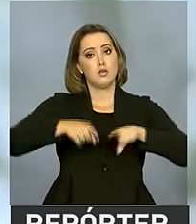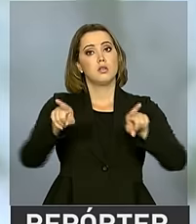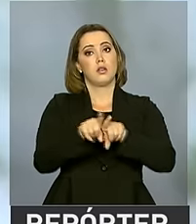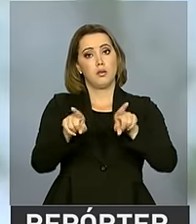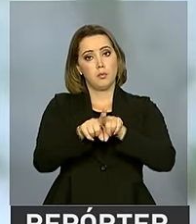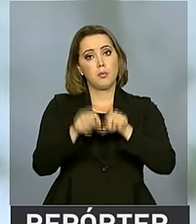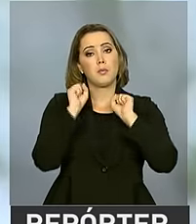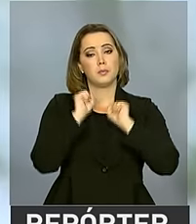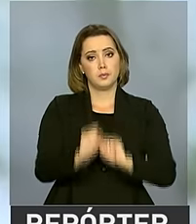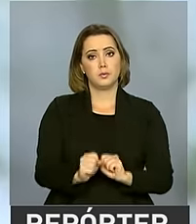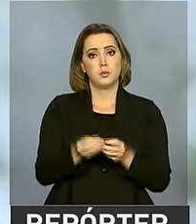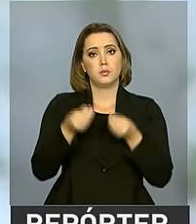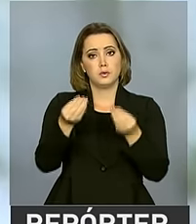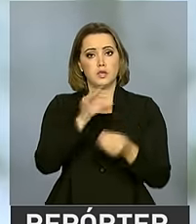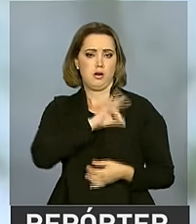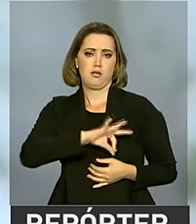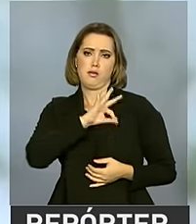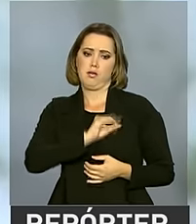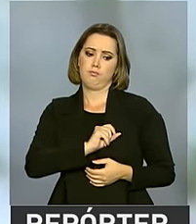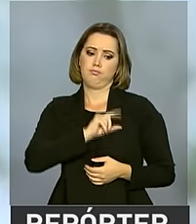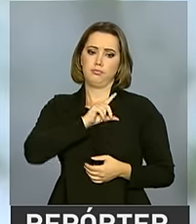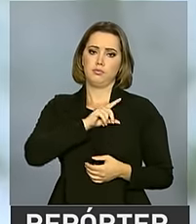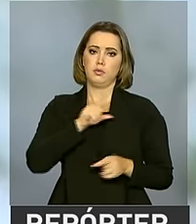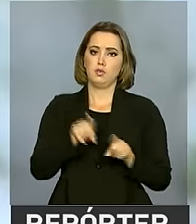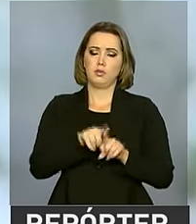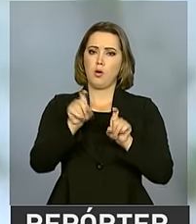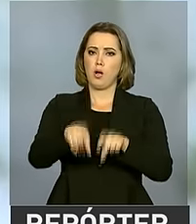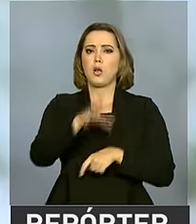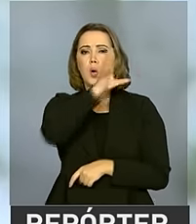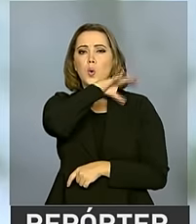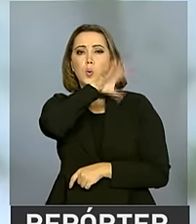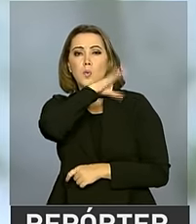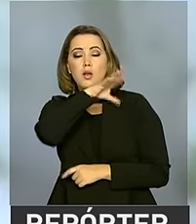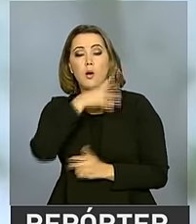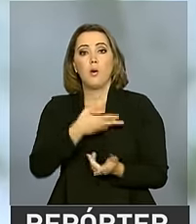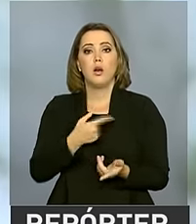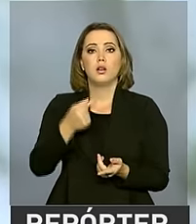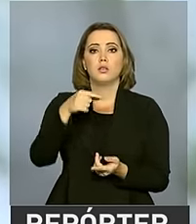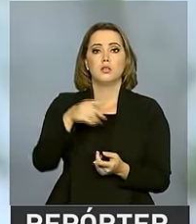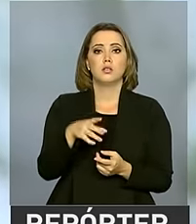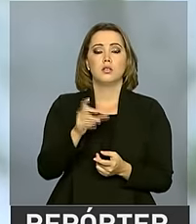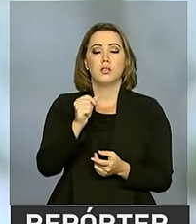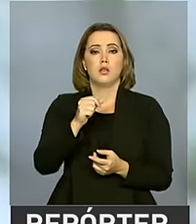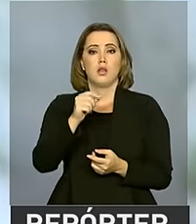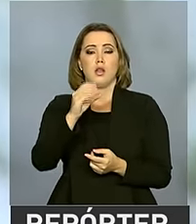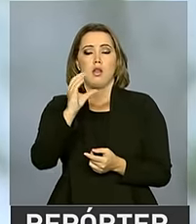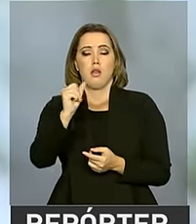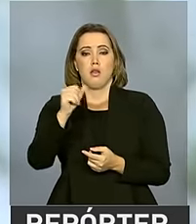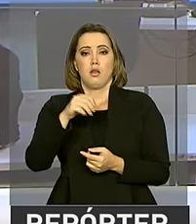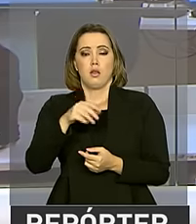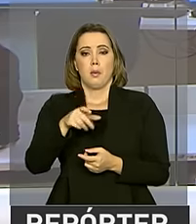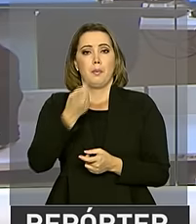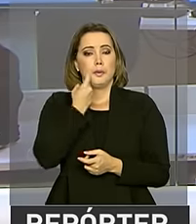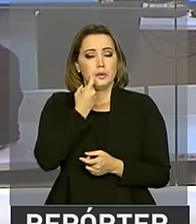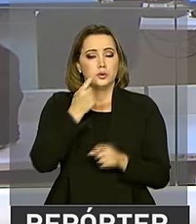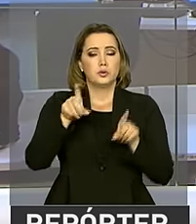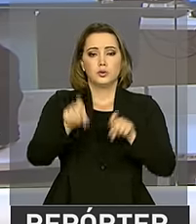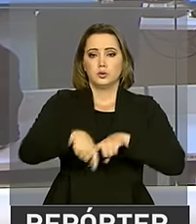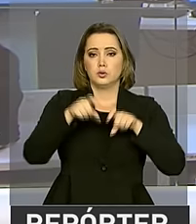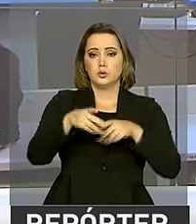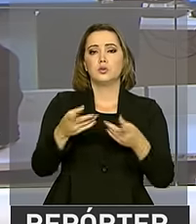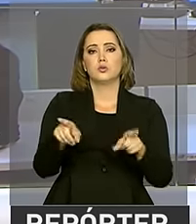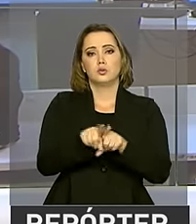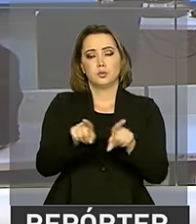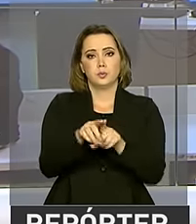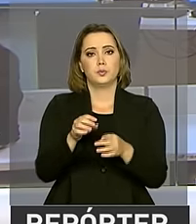certeza garantirão seu sustento com a questão da agropecuária com a questão da caprinocultura que é o nosso forte e